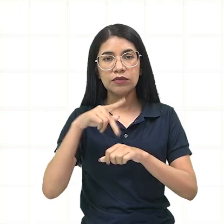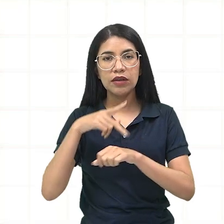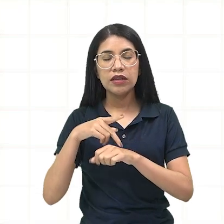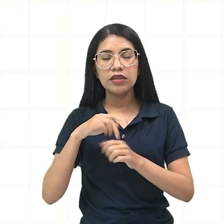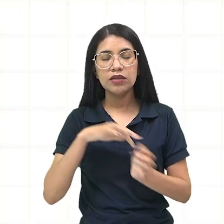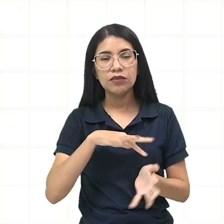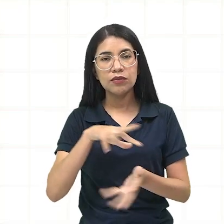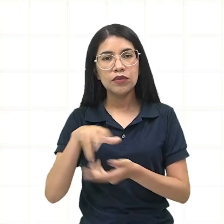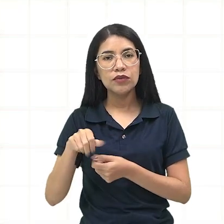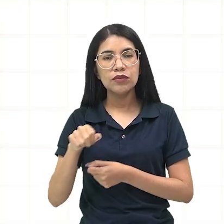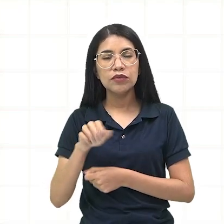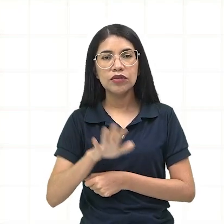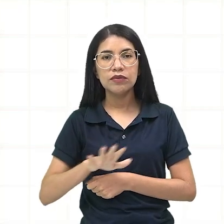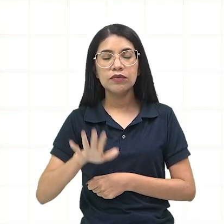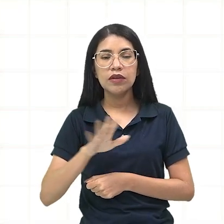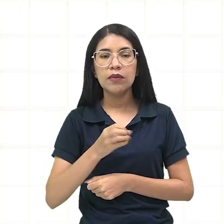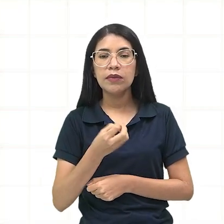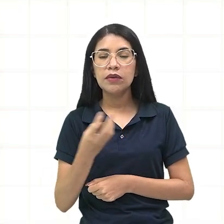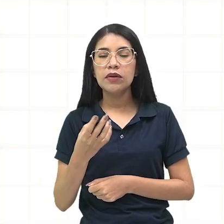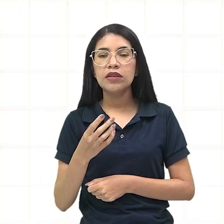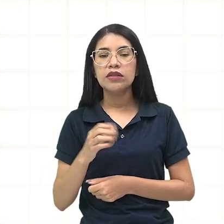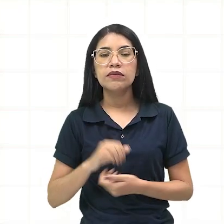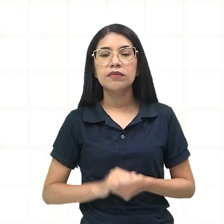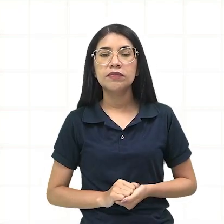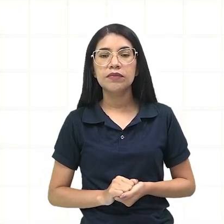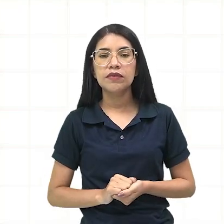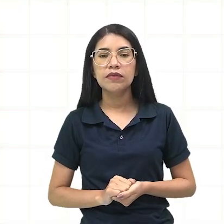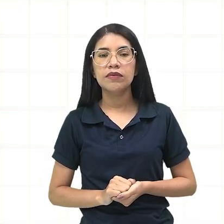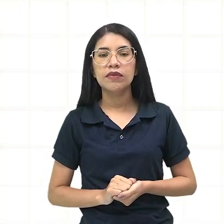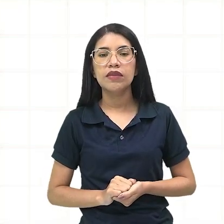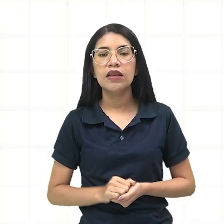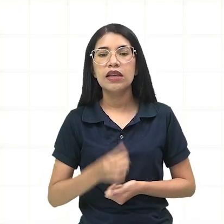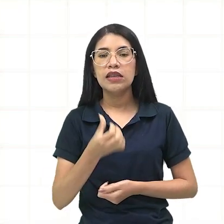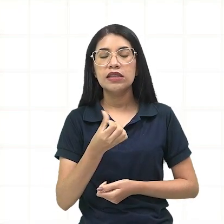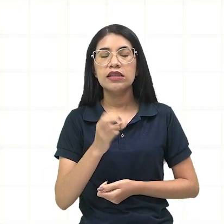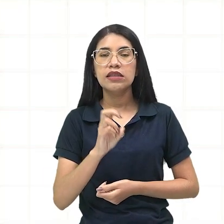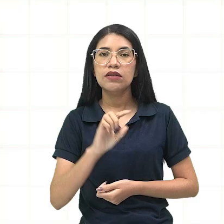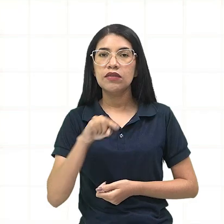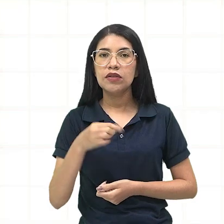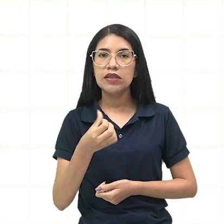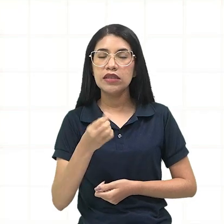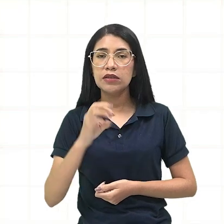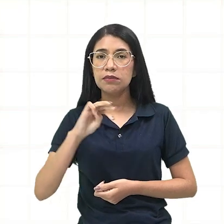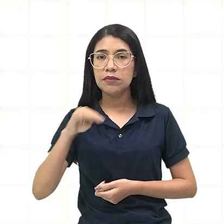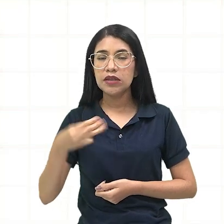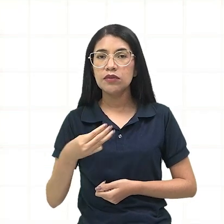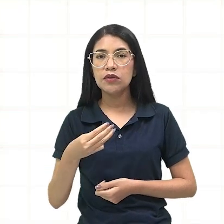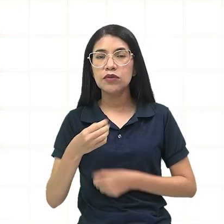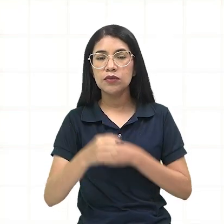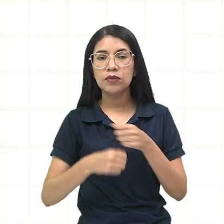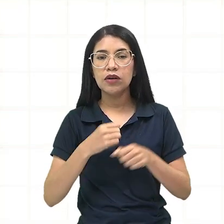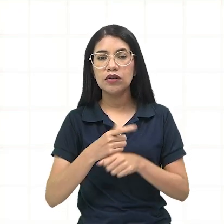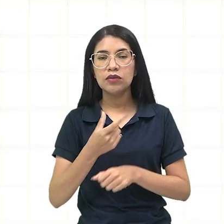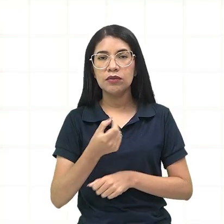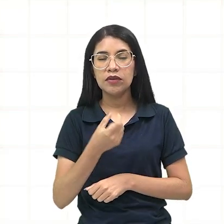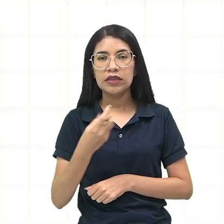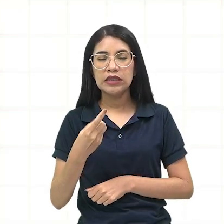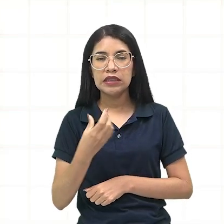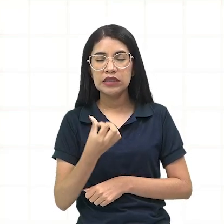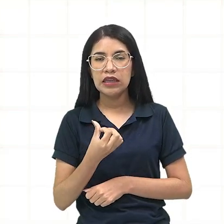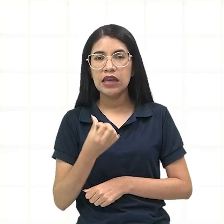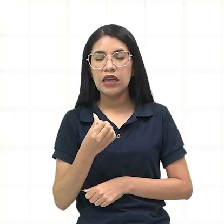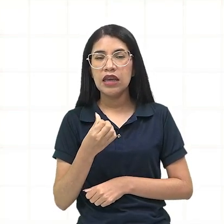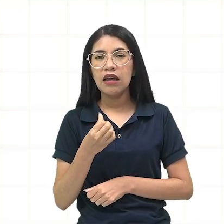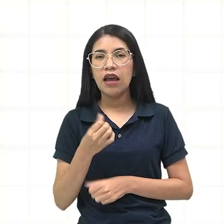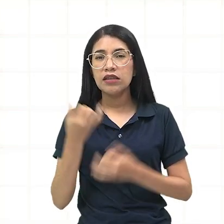do mundo todo. A gente tem uma quantidade de 65 milhões no ano de 2016. Esses dados demoram, né, para serem